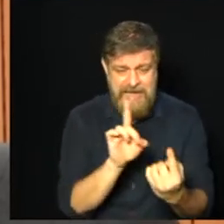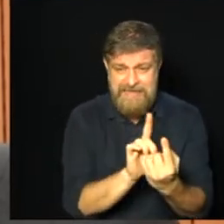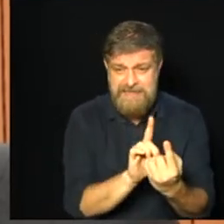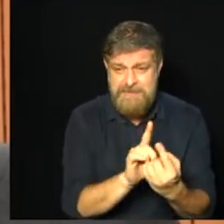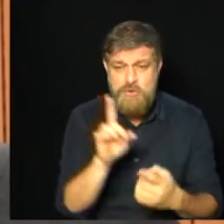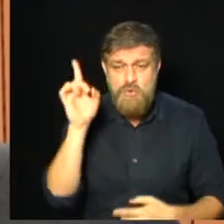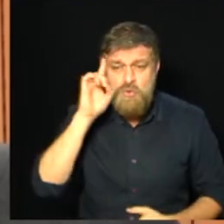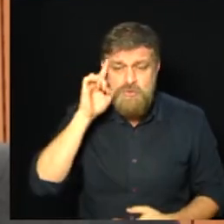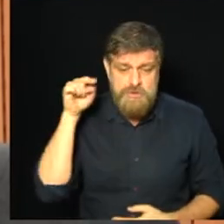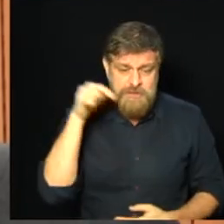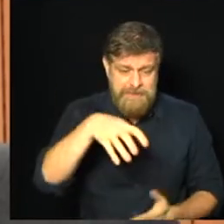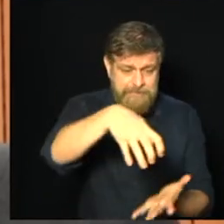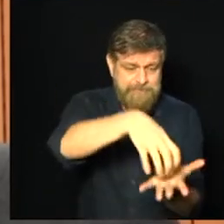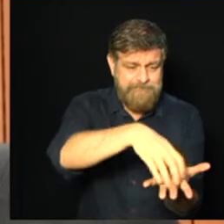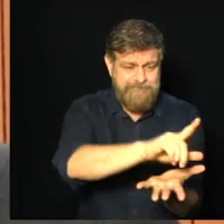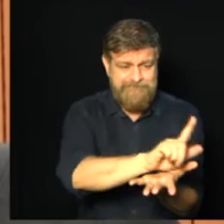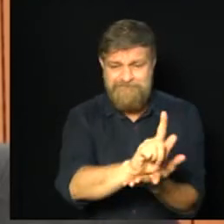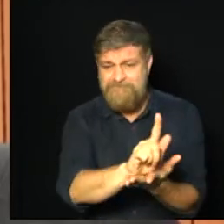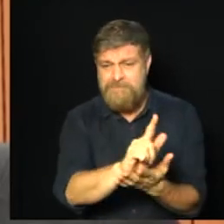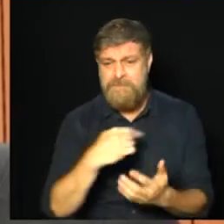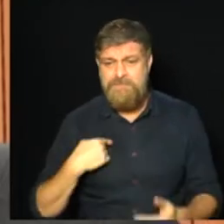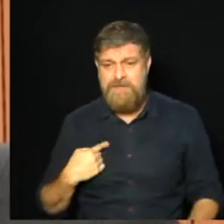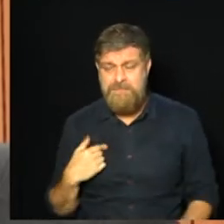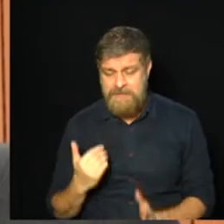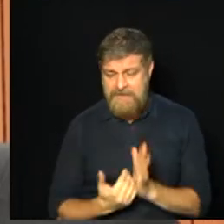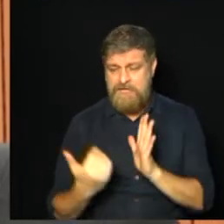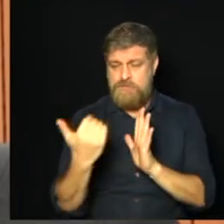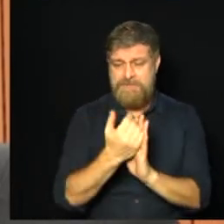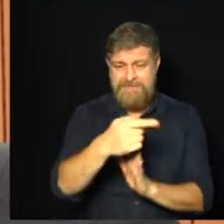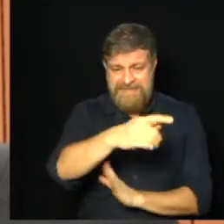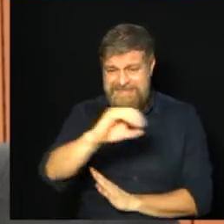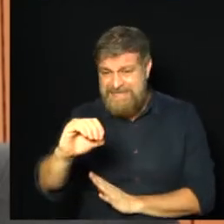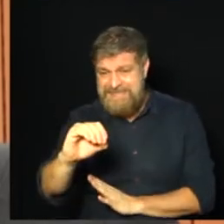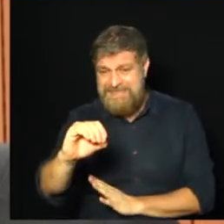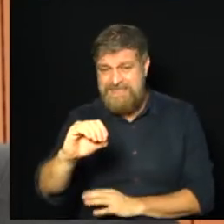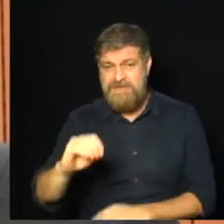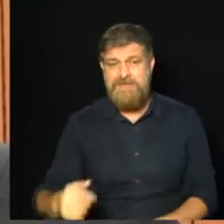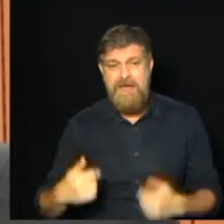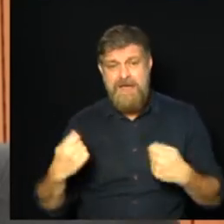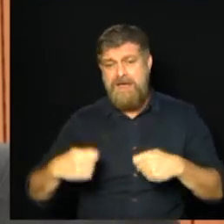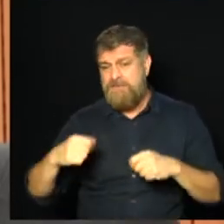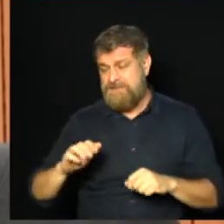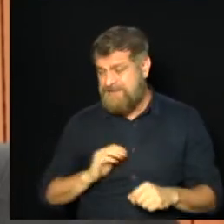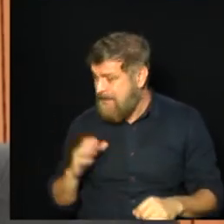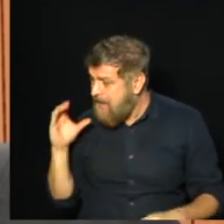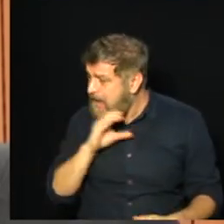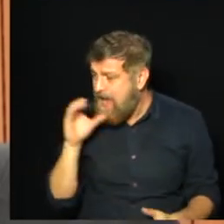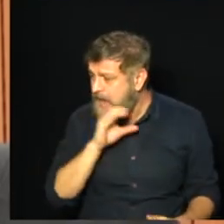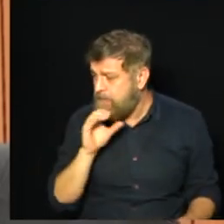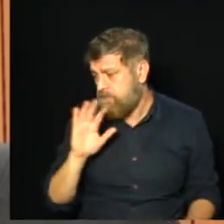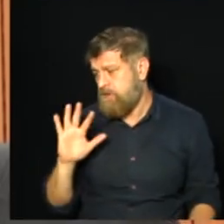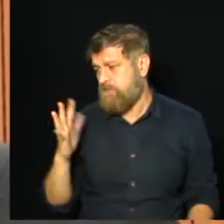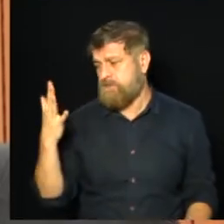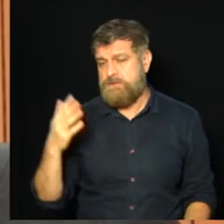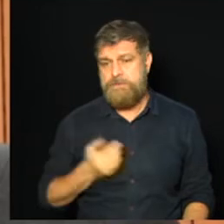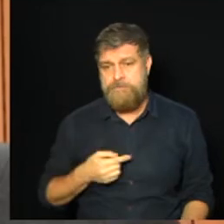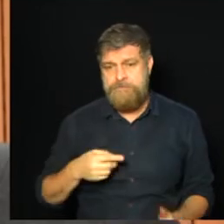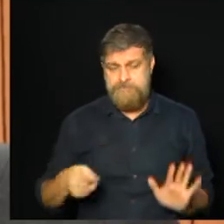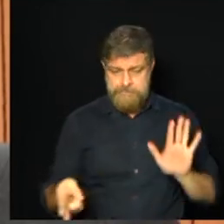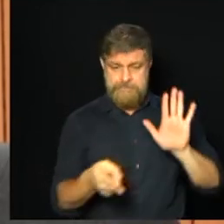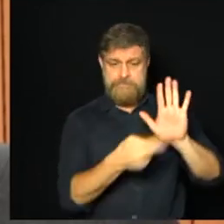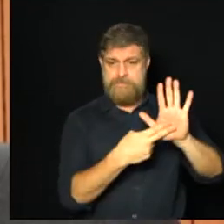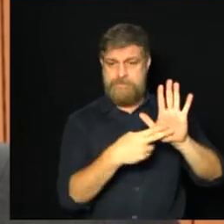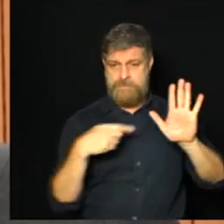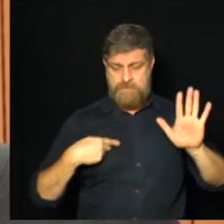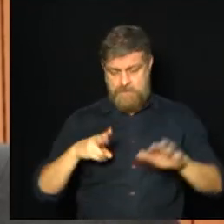Grande. Mas, para isso passar para 700 em determinada situação, não precisa muito, não. Então, esse compromisso nós vamos